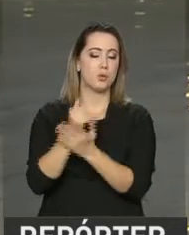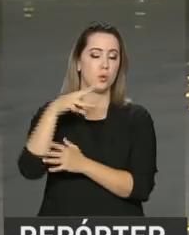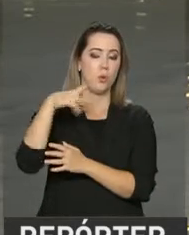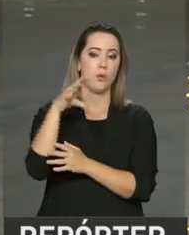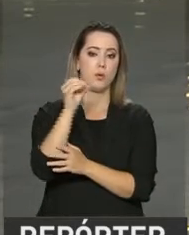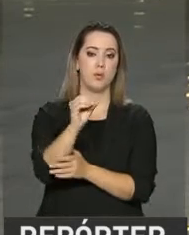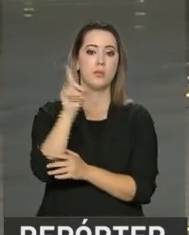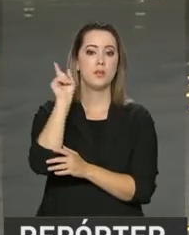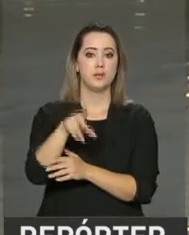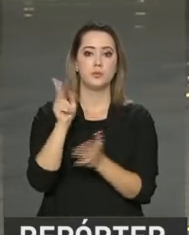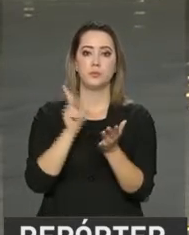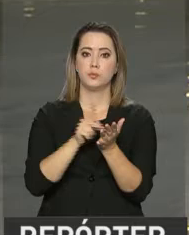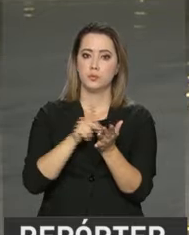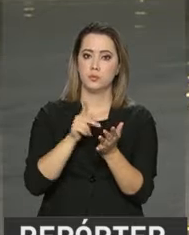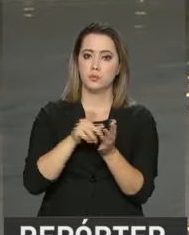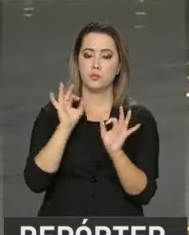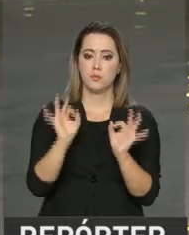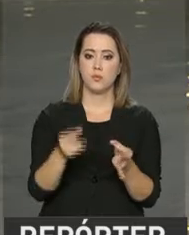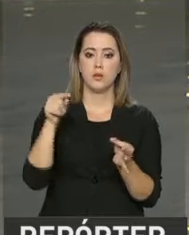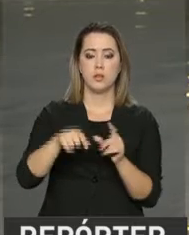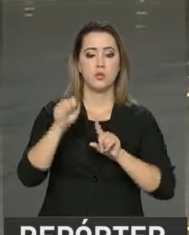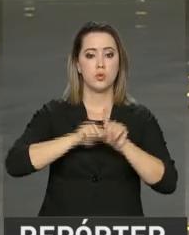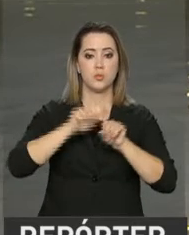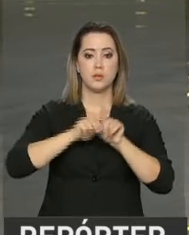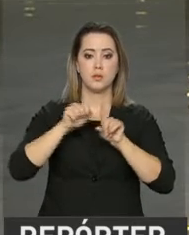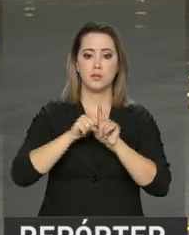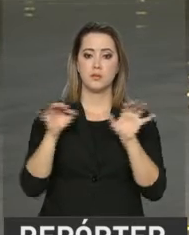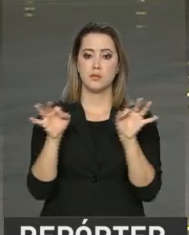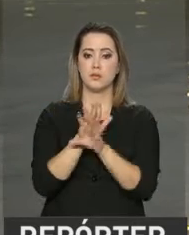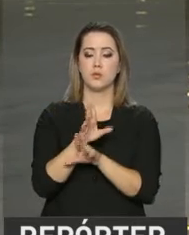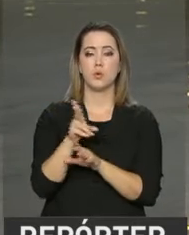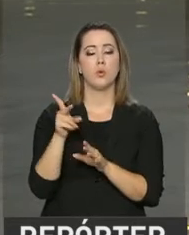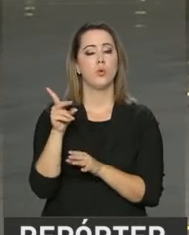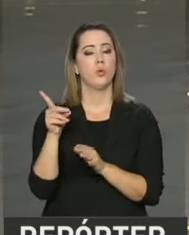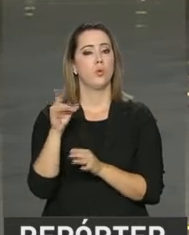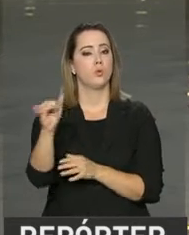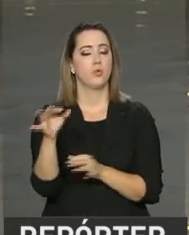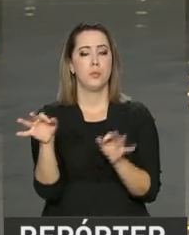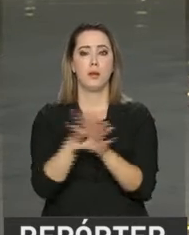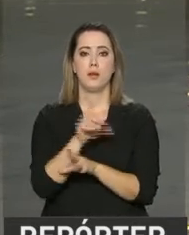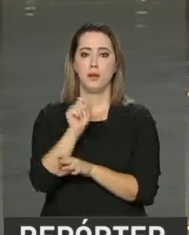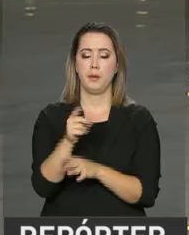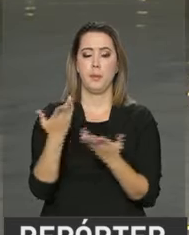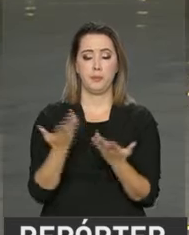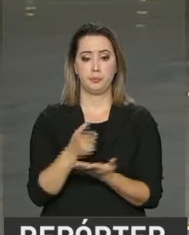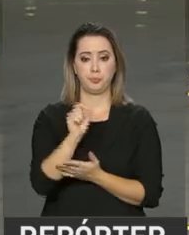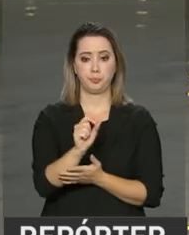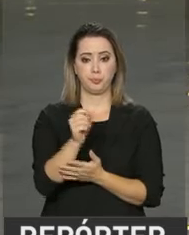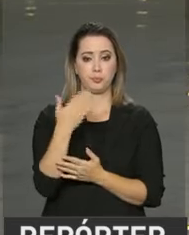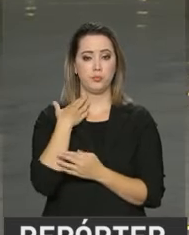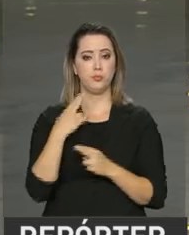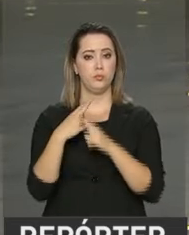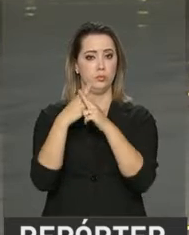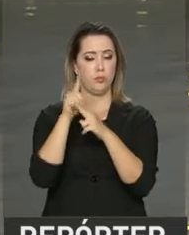março e realmente se encerra neste mês de dezembro. E o último dia para os saques serem efetuados na Caixa